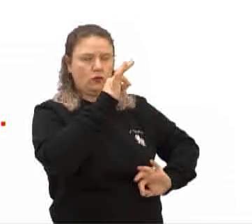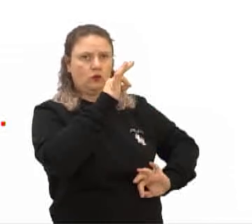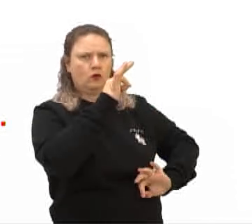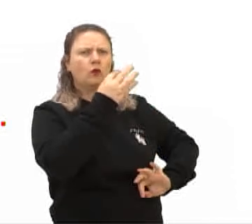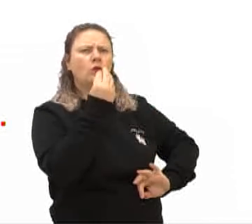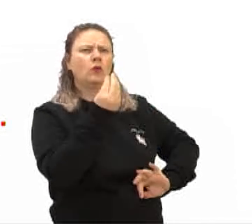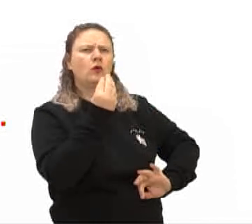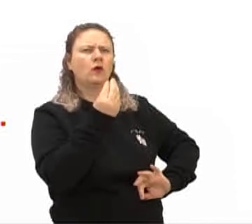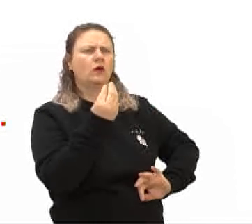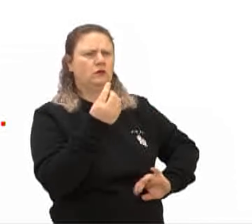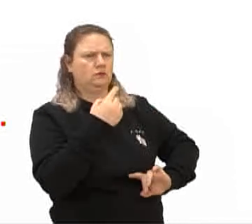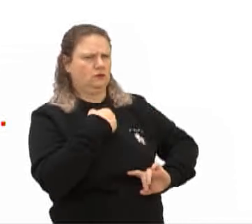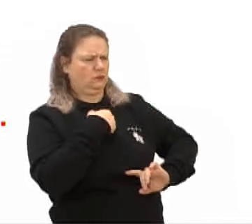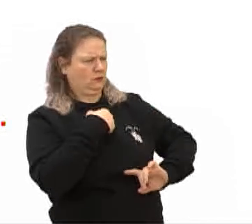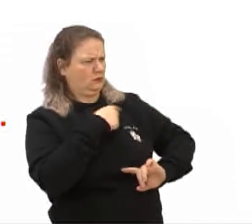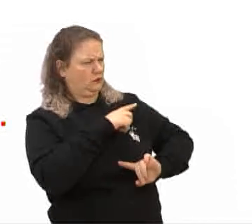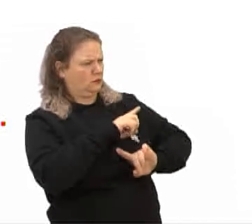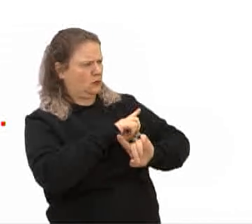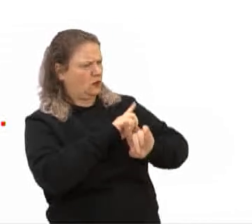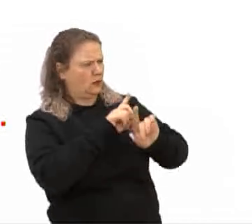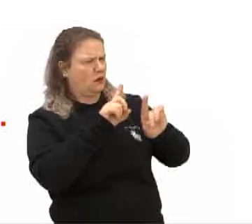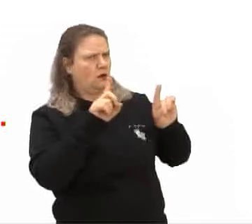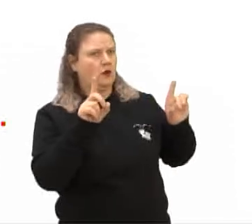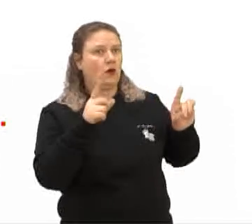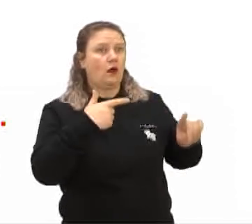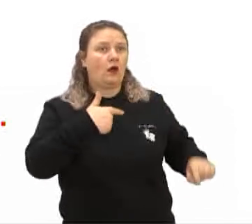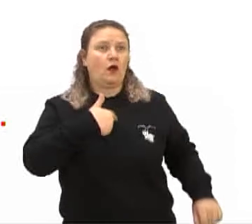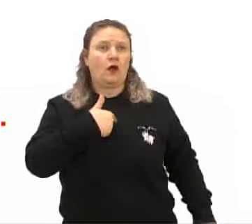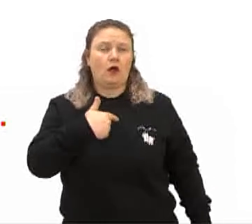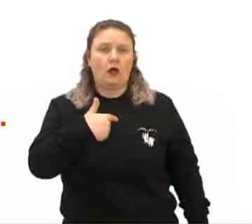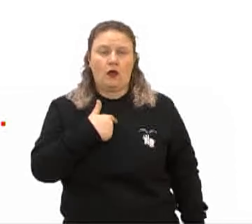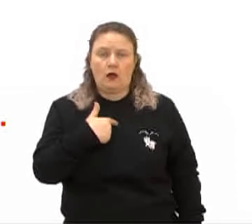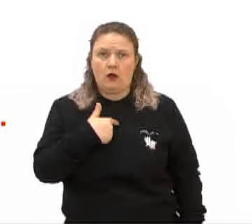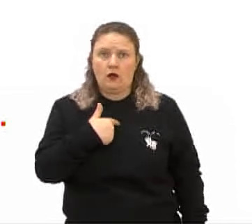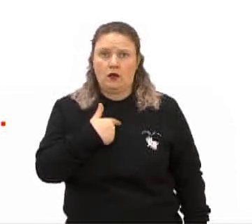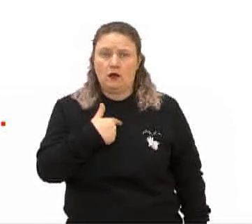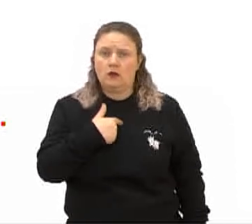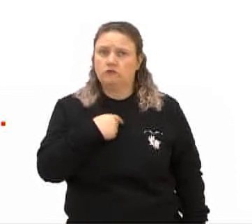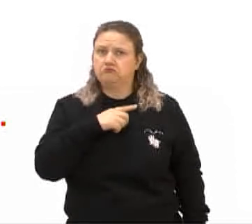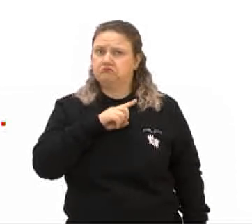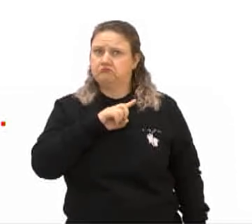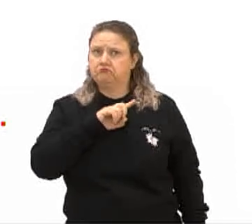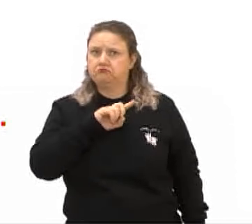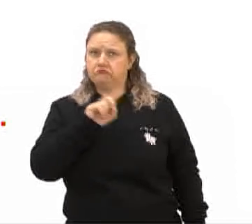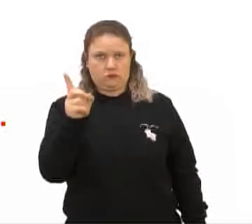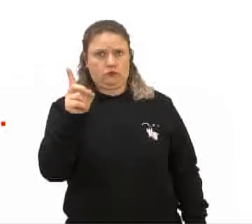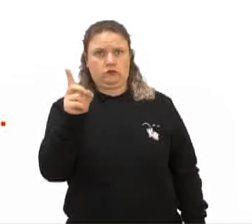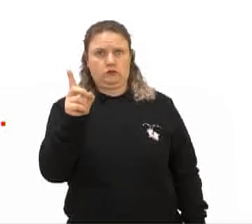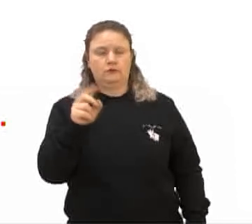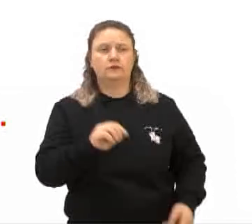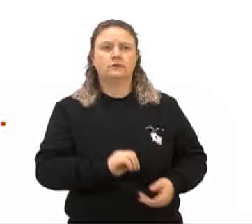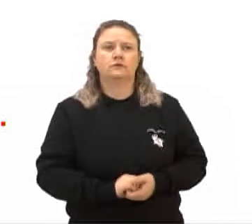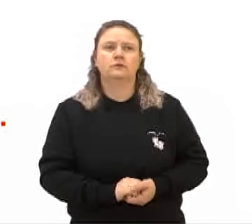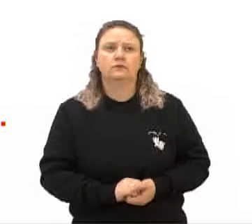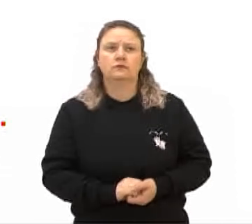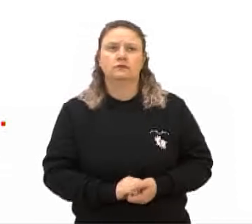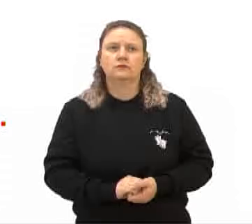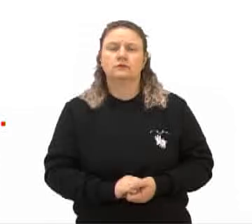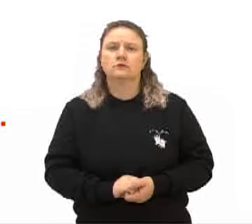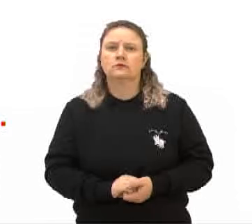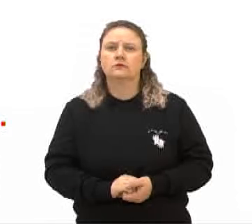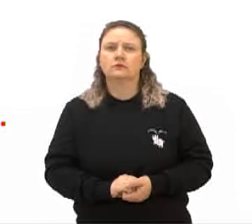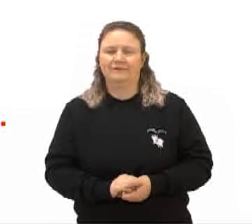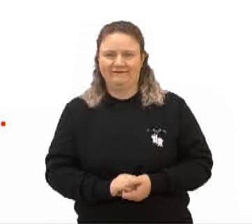ficaria? No, I haven't, porque você está dizendo que não, é uma frase negativa. I